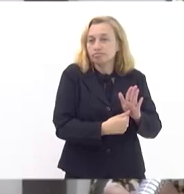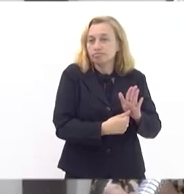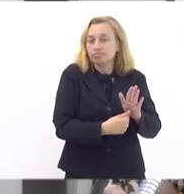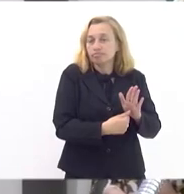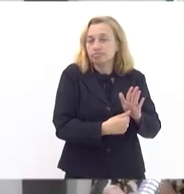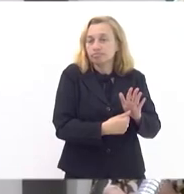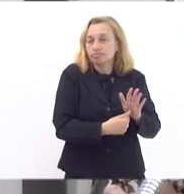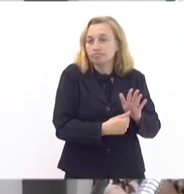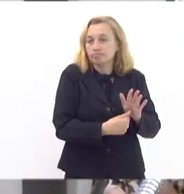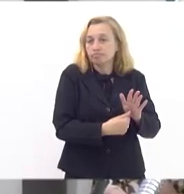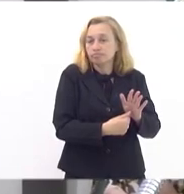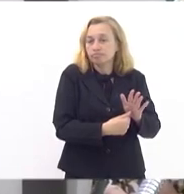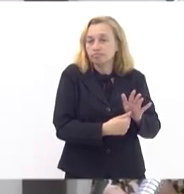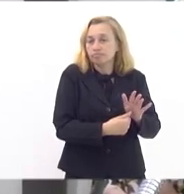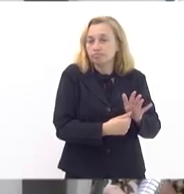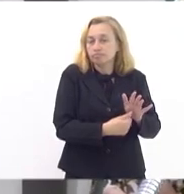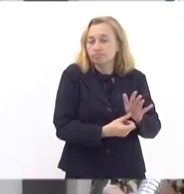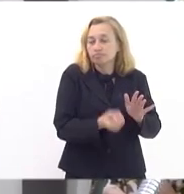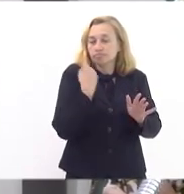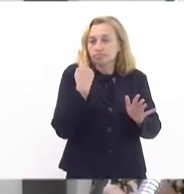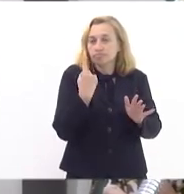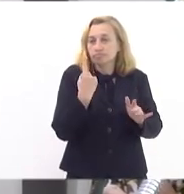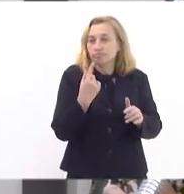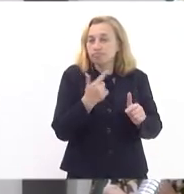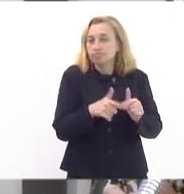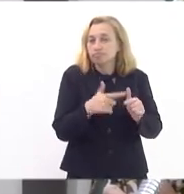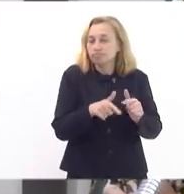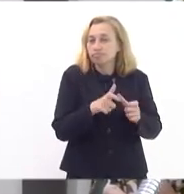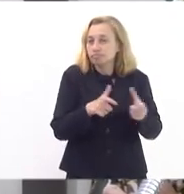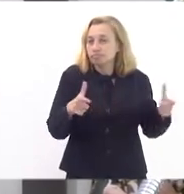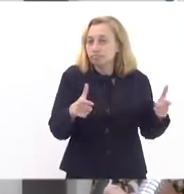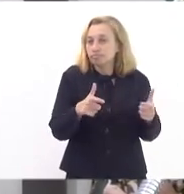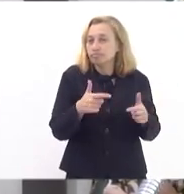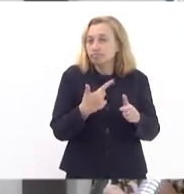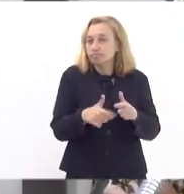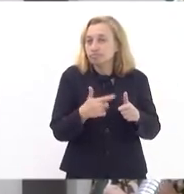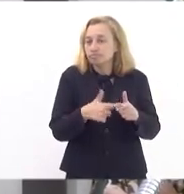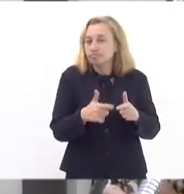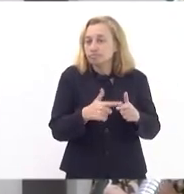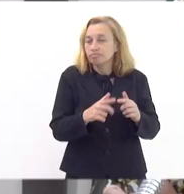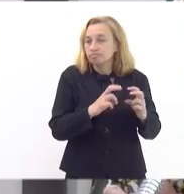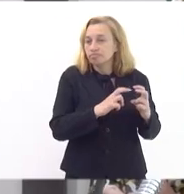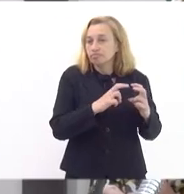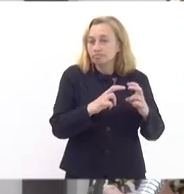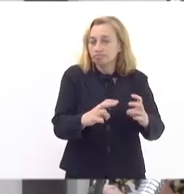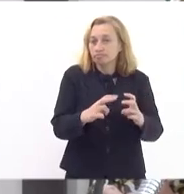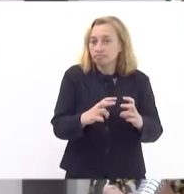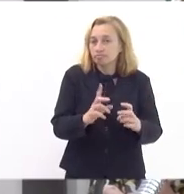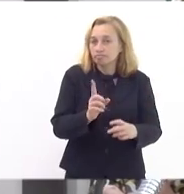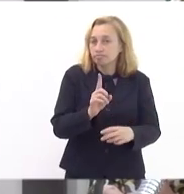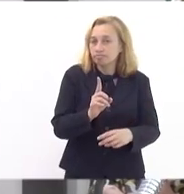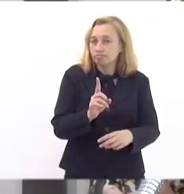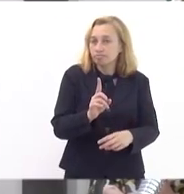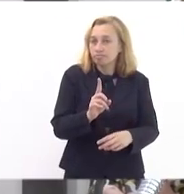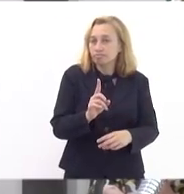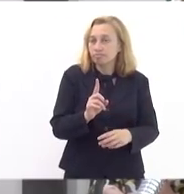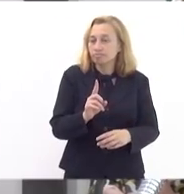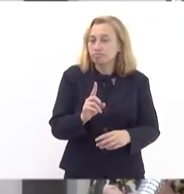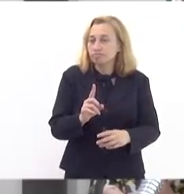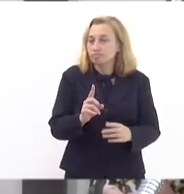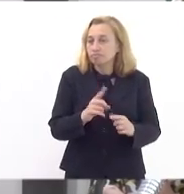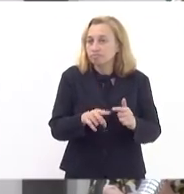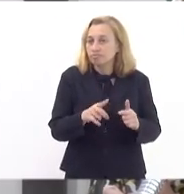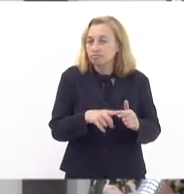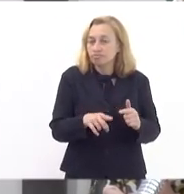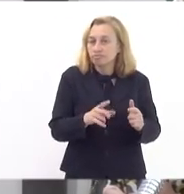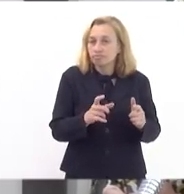coisa stang era essa tão grande problema porque o problema da SuperVia não é o problema é que